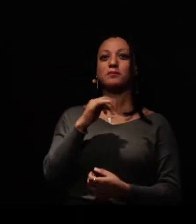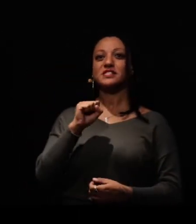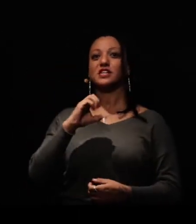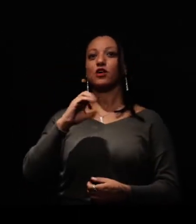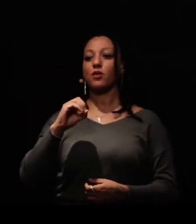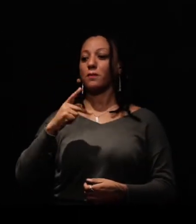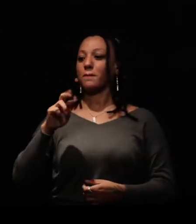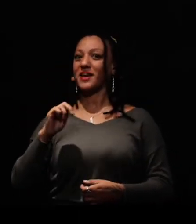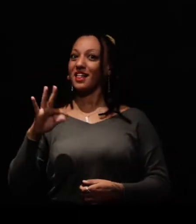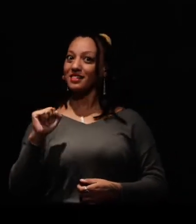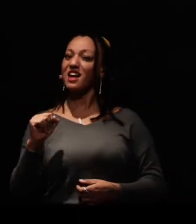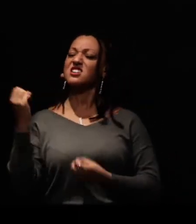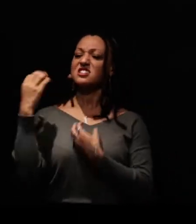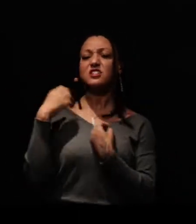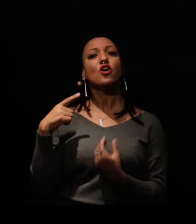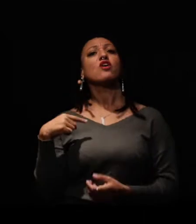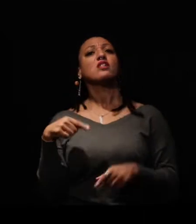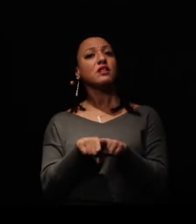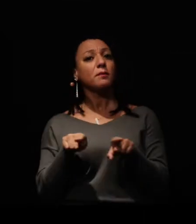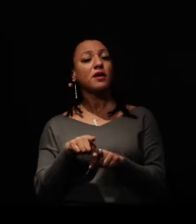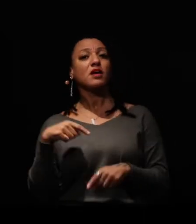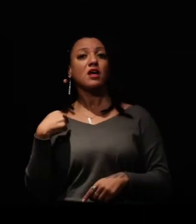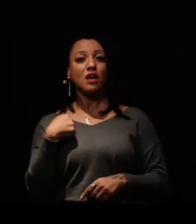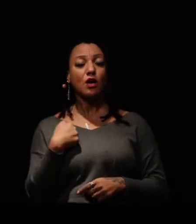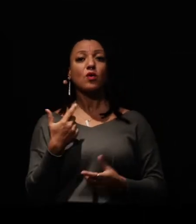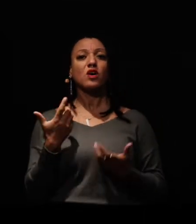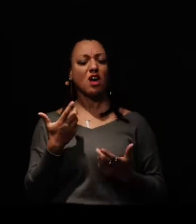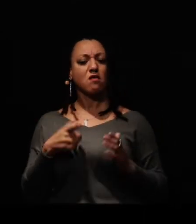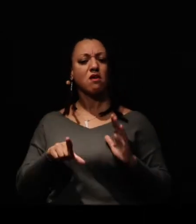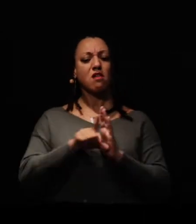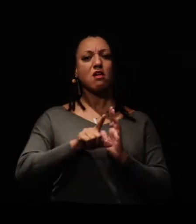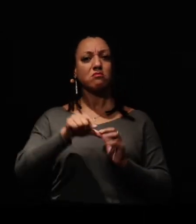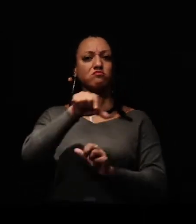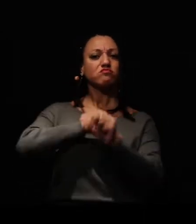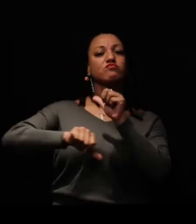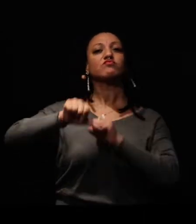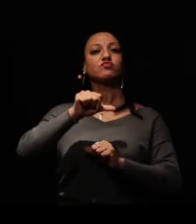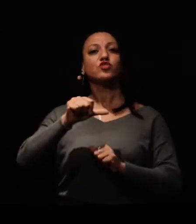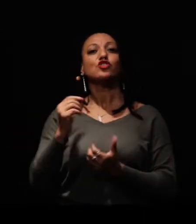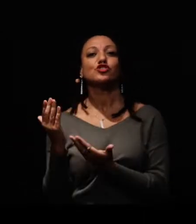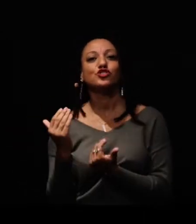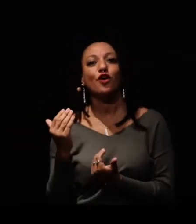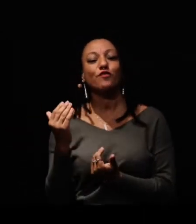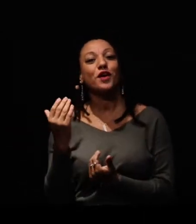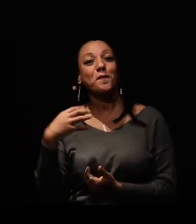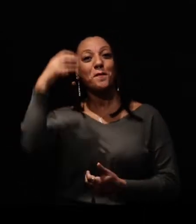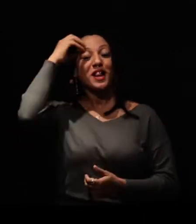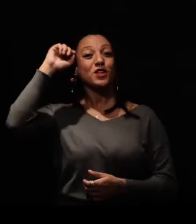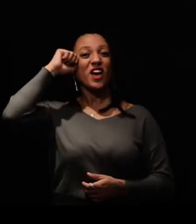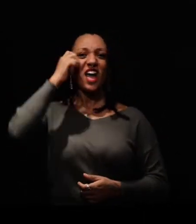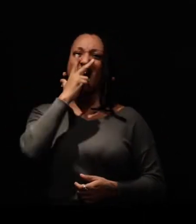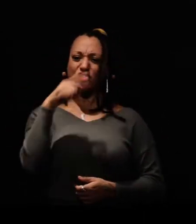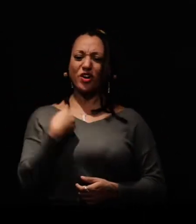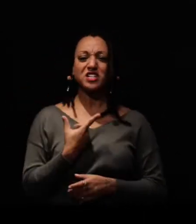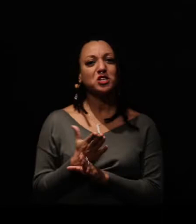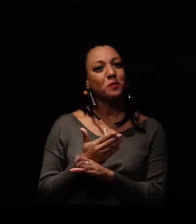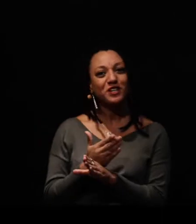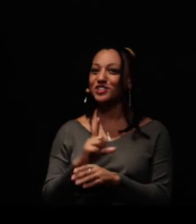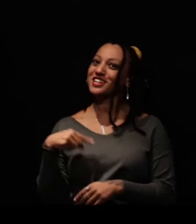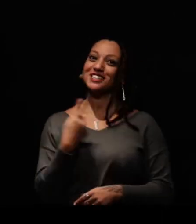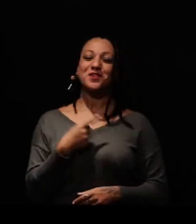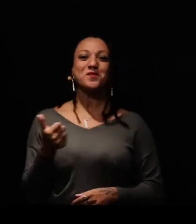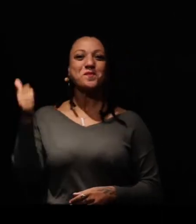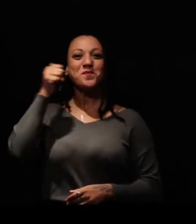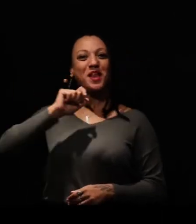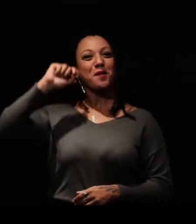mulambo com psicopreta? Não aceito menos do que se tornar lei. Os pretos de cabeça erguida, tipo jovem preto rei. E pra quem achou que a gente tava na perdição, jovens